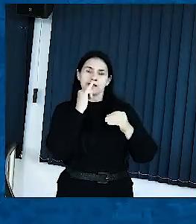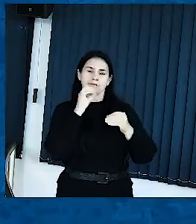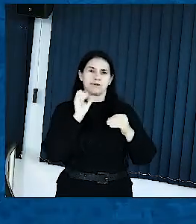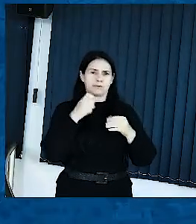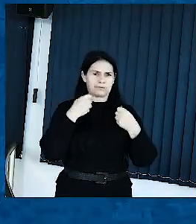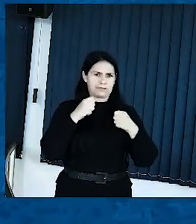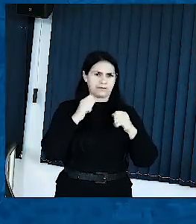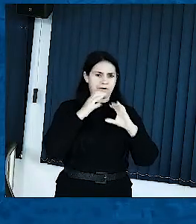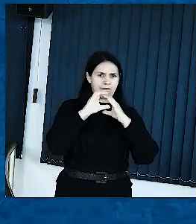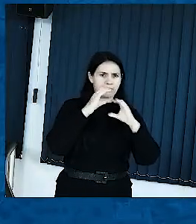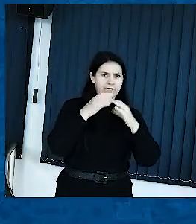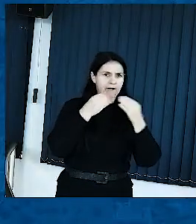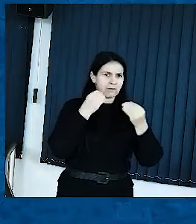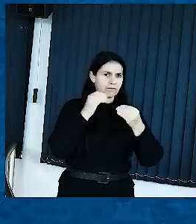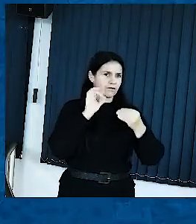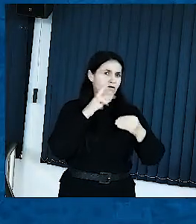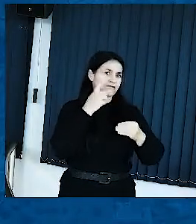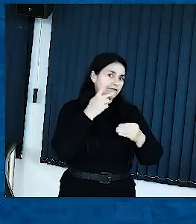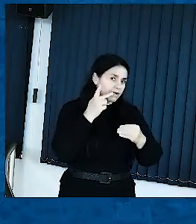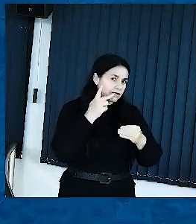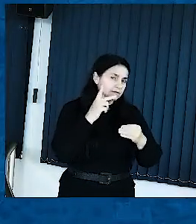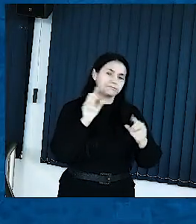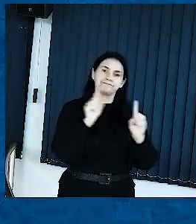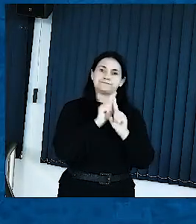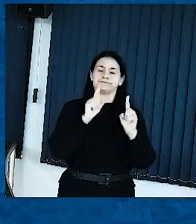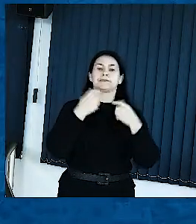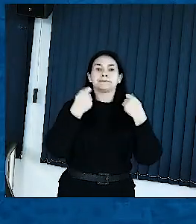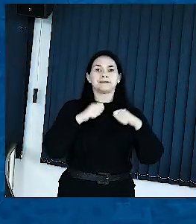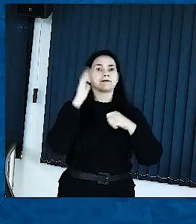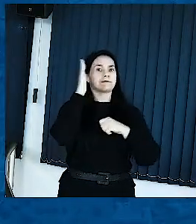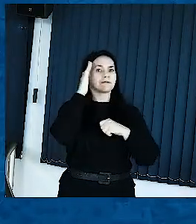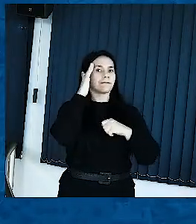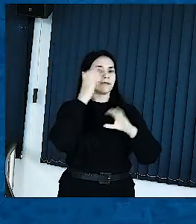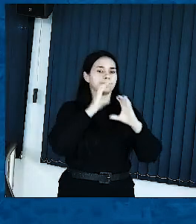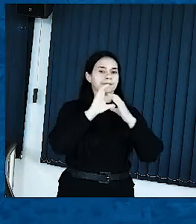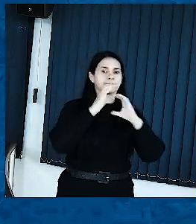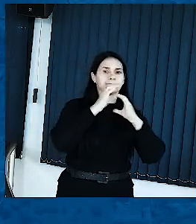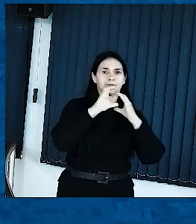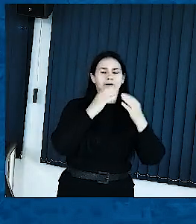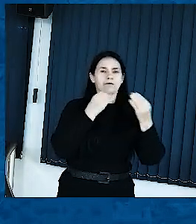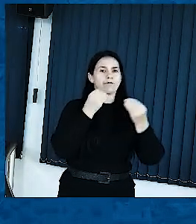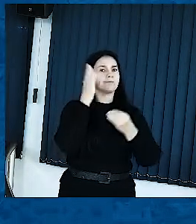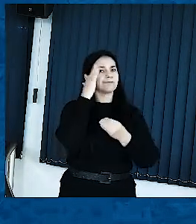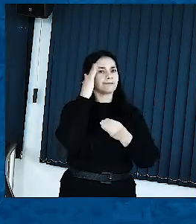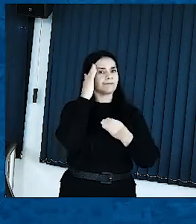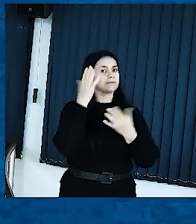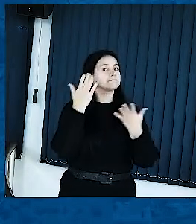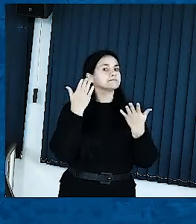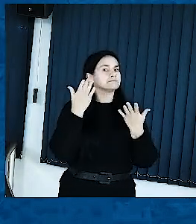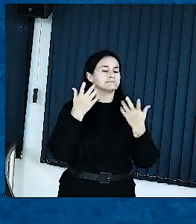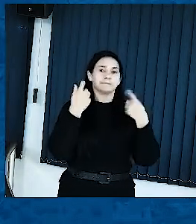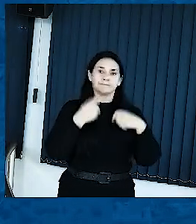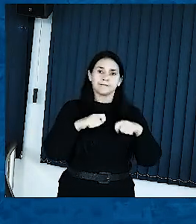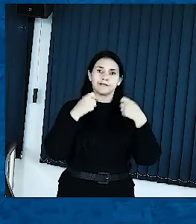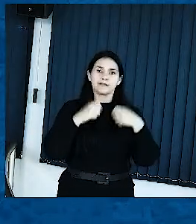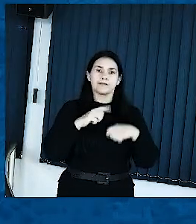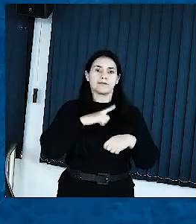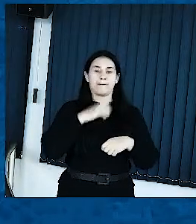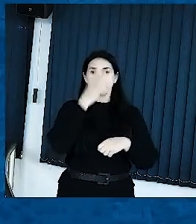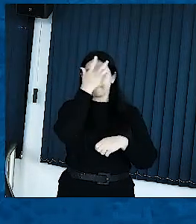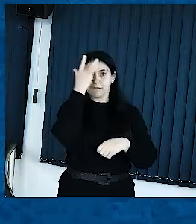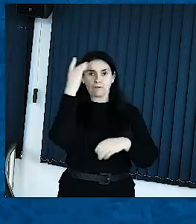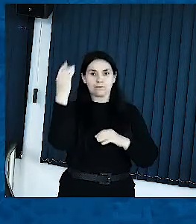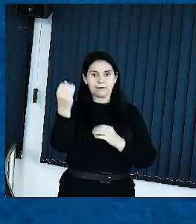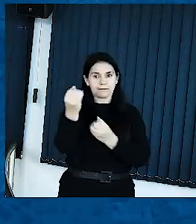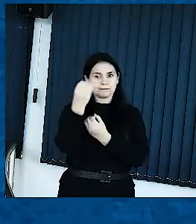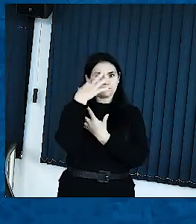preciso falar. Mas eu preciso saber me comunicar. E para eu saber me comunicar, eu preciso ter alguém que me